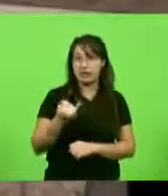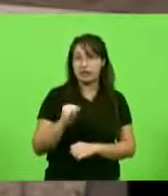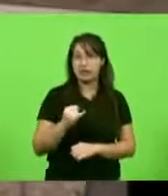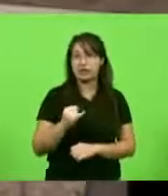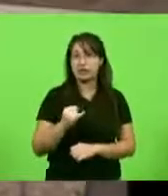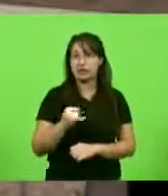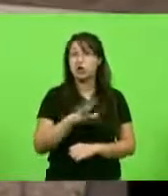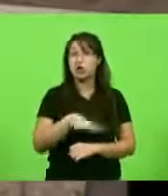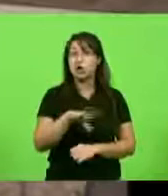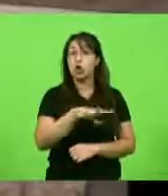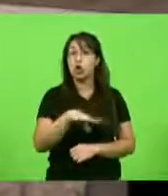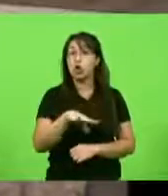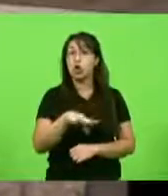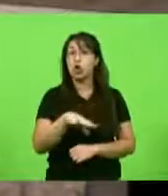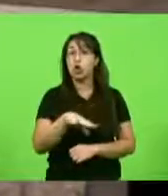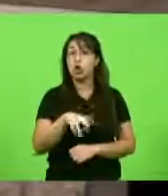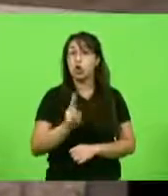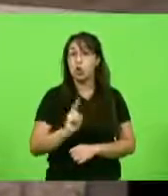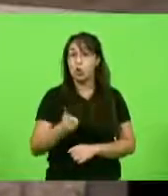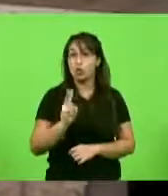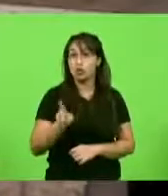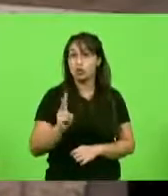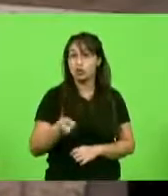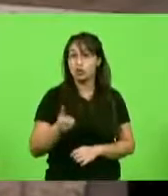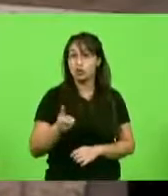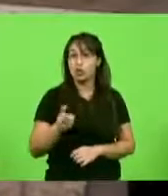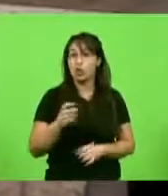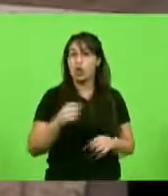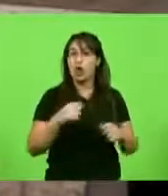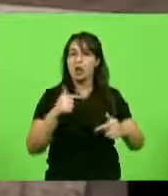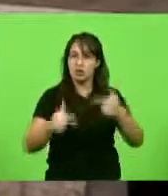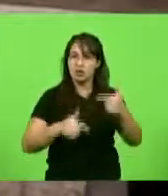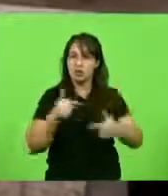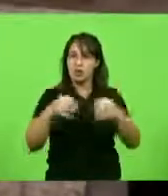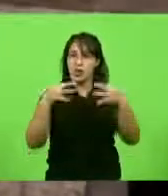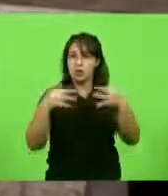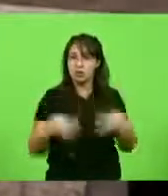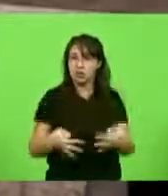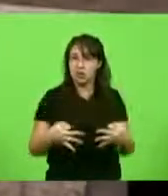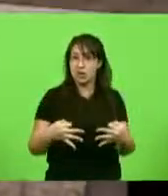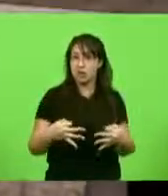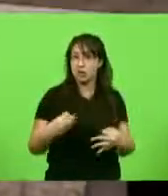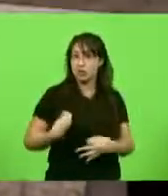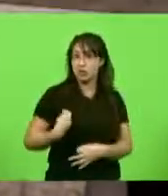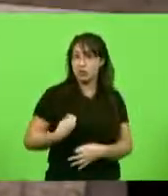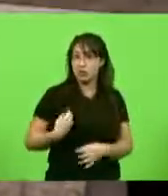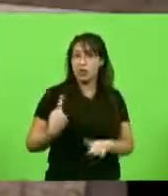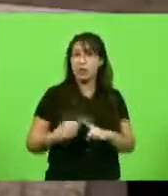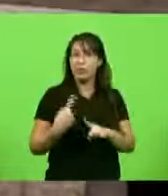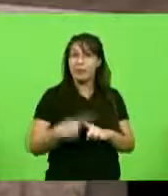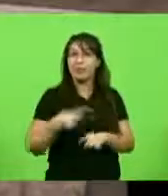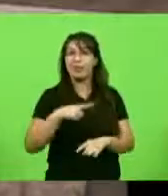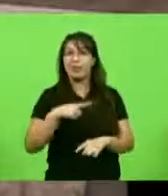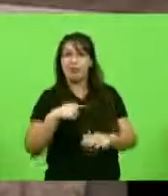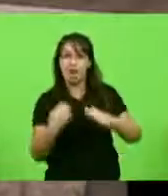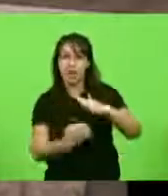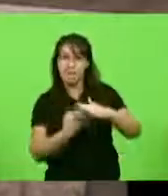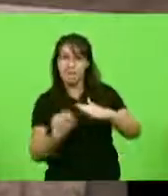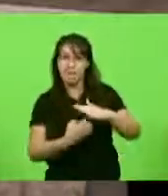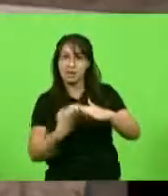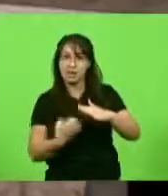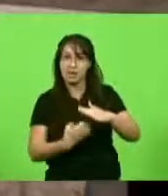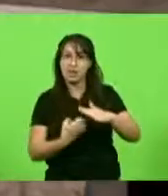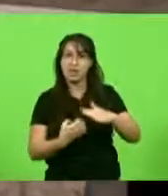nós só continuamos vivos no Alto Vale do Itajaí porque nós temos empresários bairristas que investem